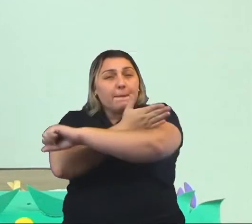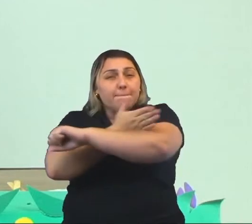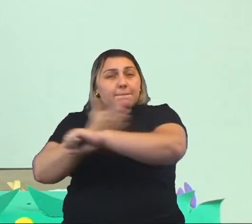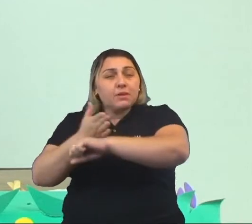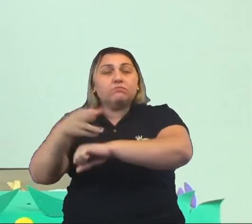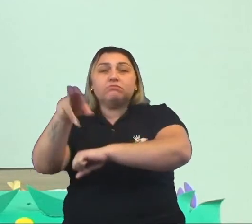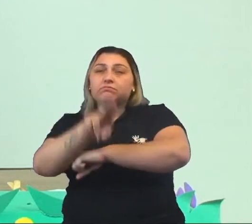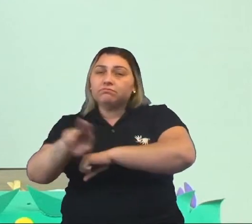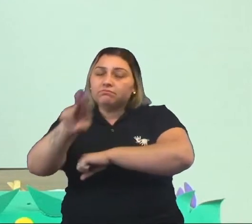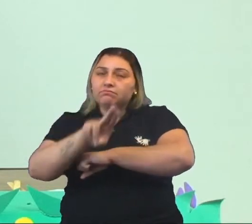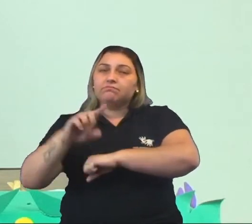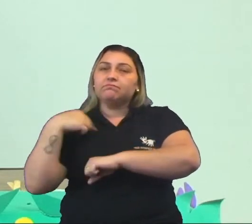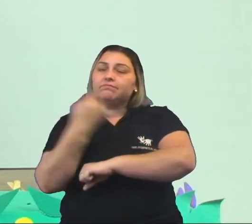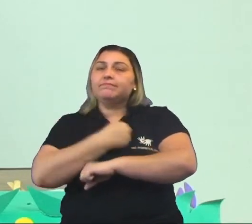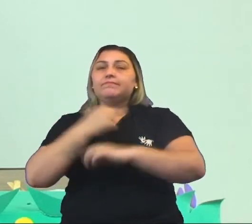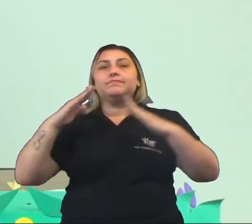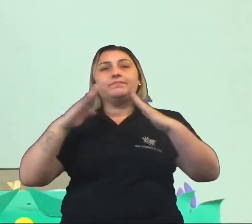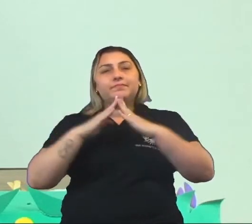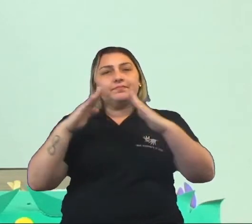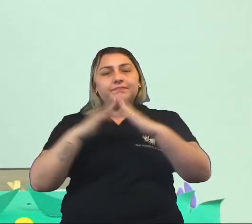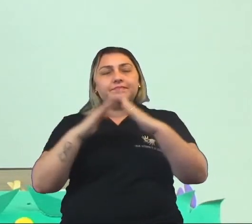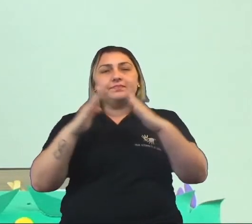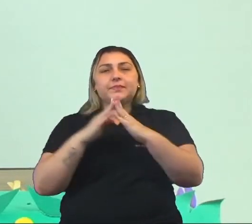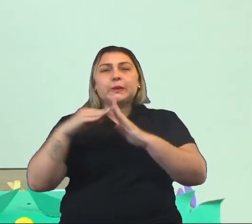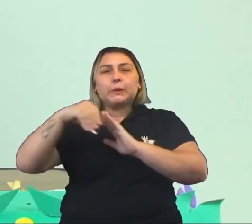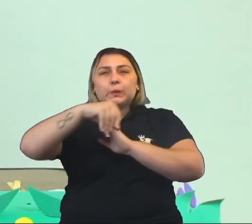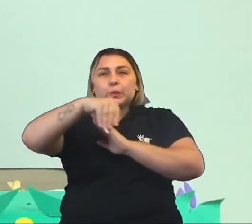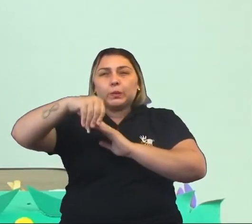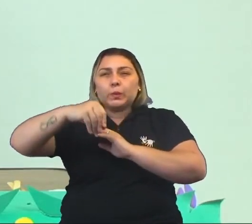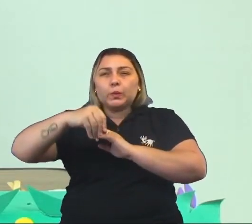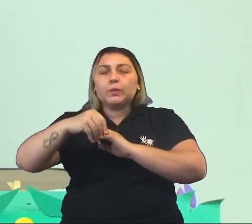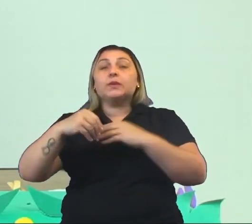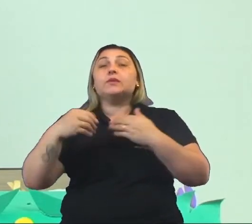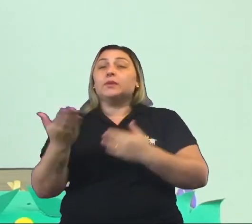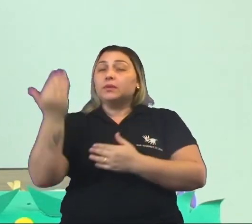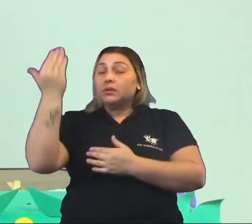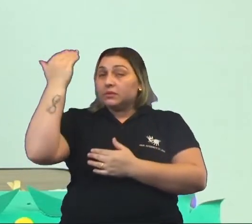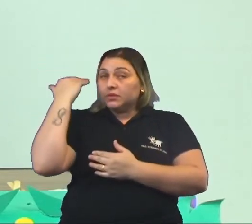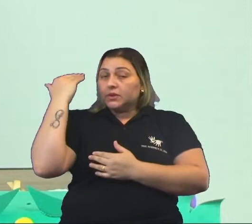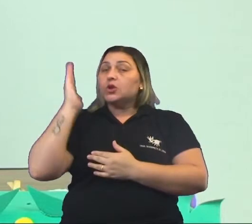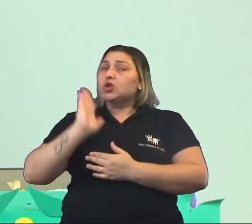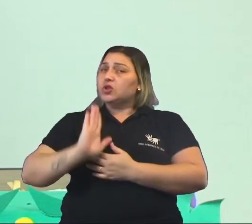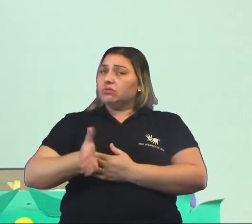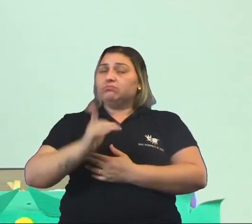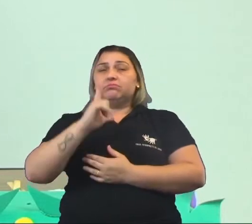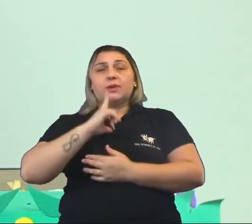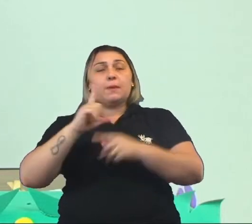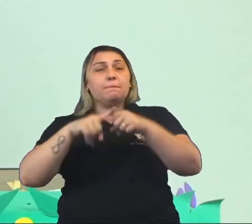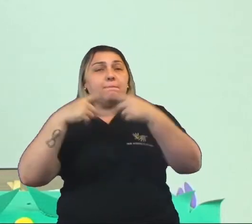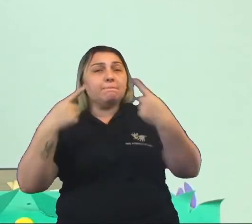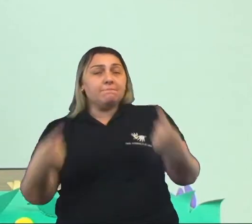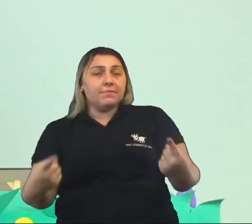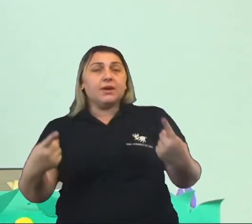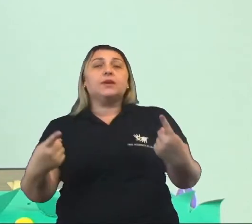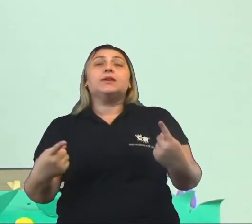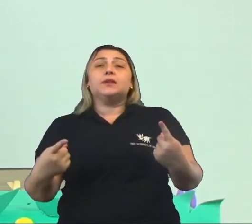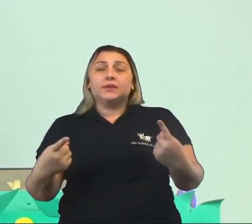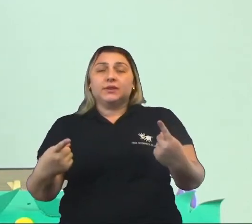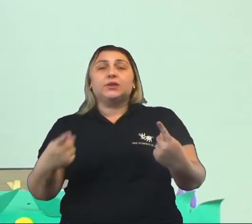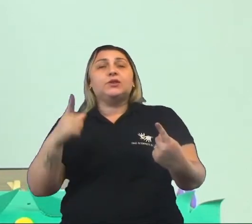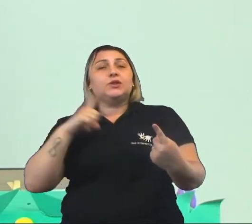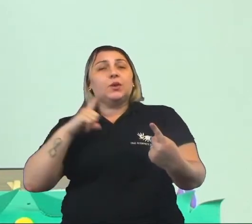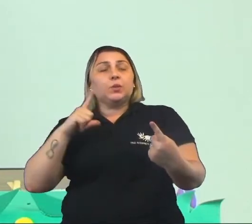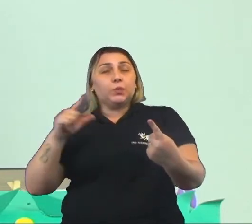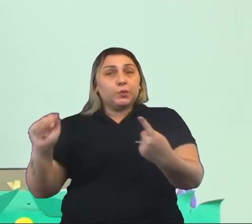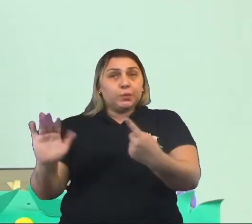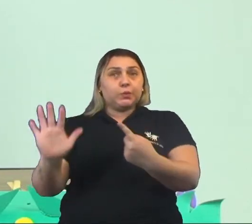nós utilizamos na nossa casa, o açúcar refinado, na época passada ele já existia, mas ele existia e tinha um